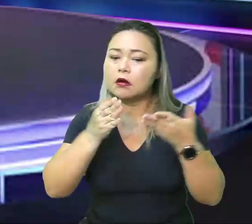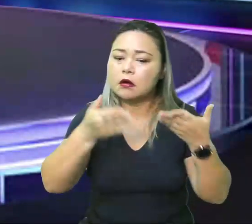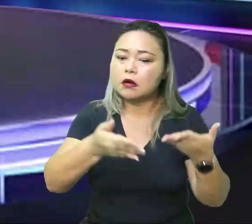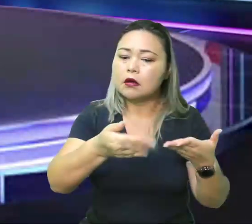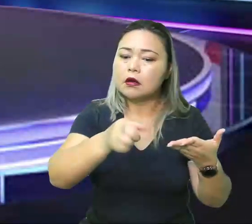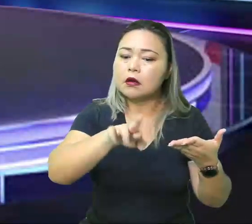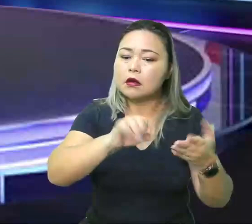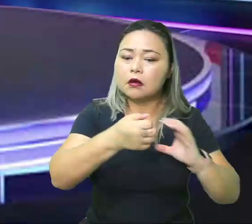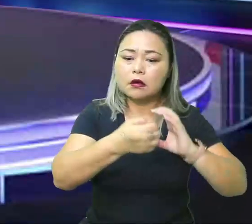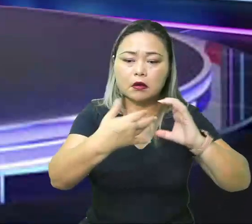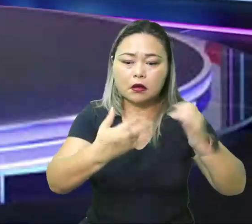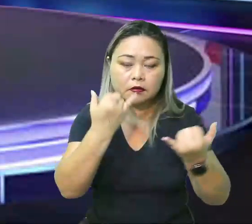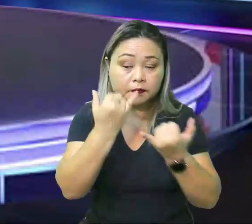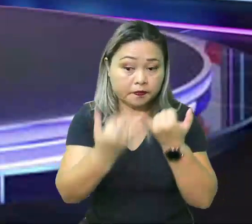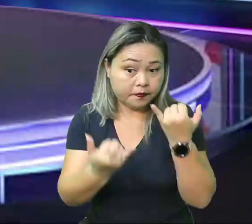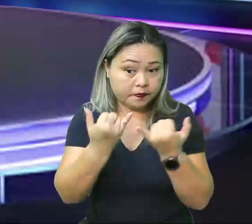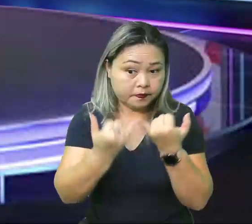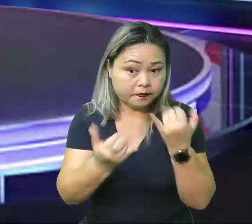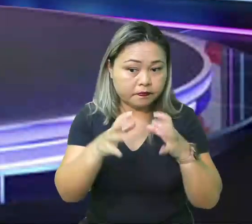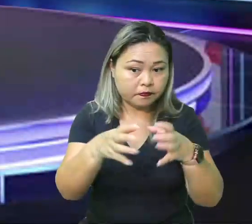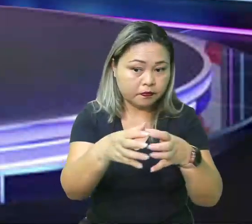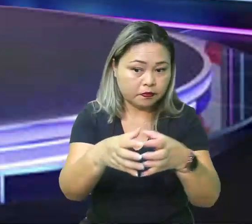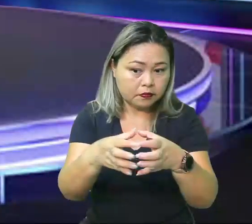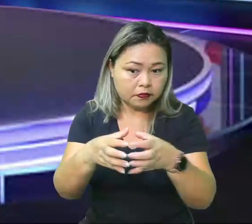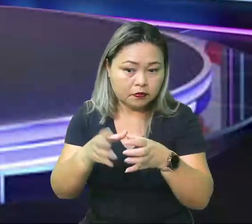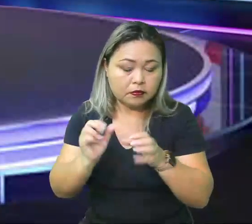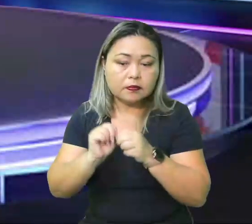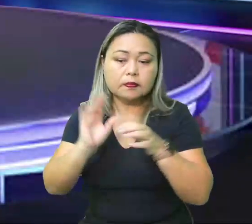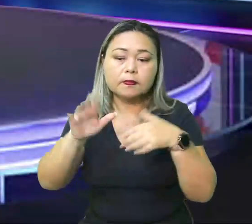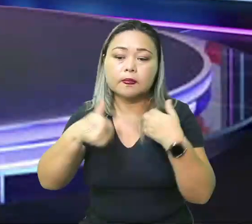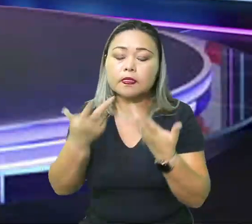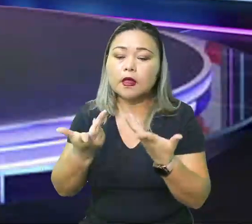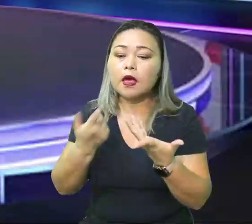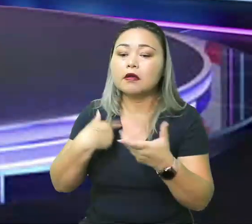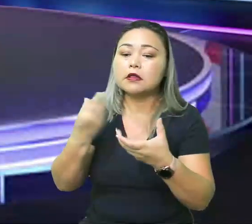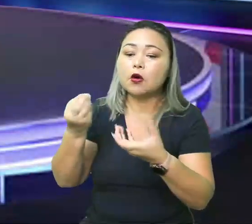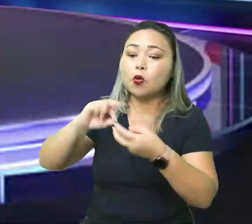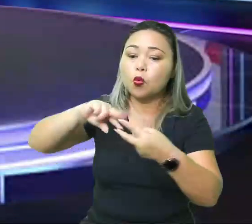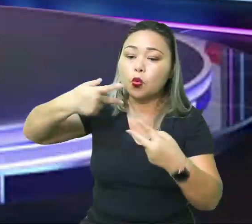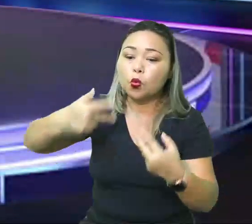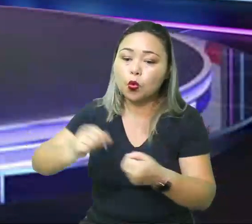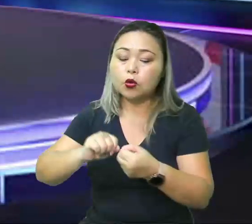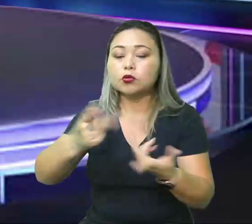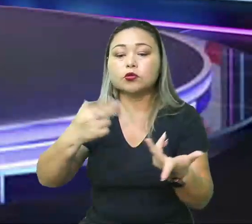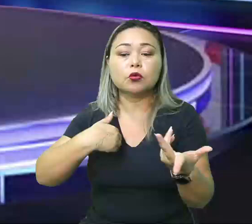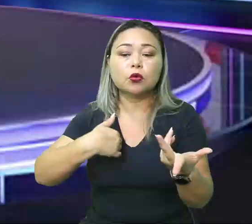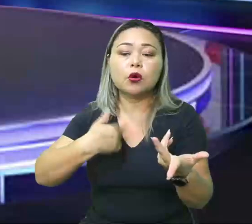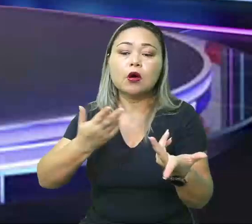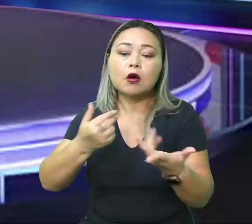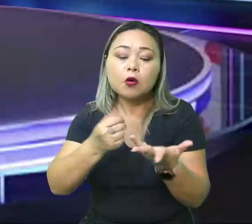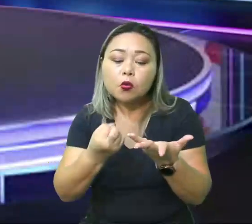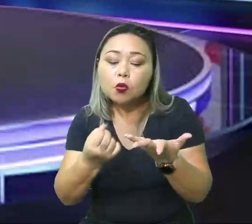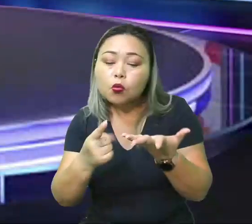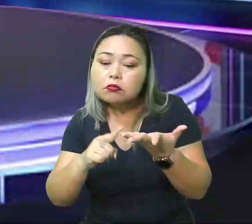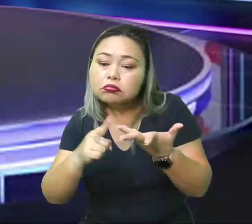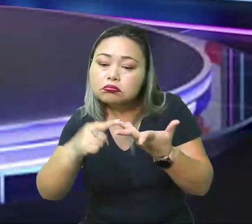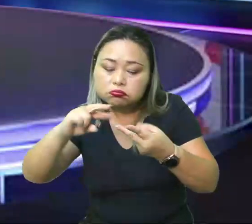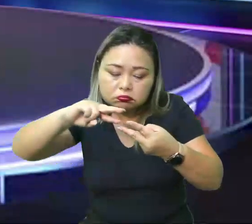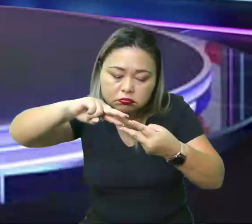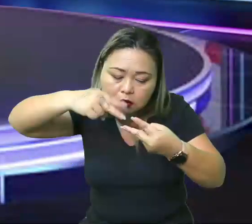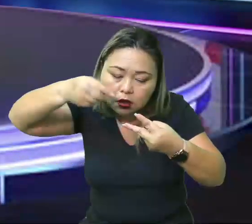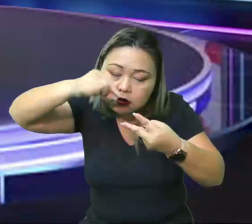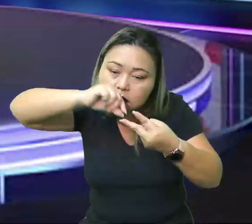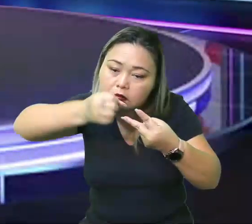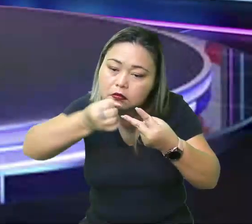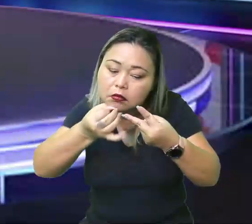tem características semelhantes, por isso eles são agrupadas, e vão ter um código genético, material genético, uma quantidade de cromossomos